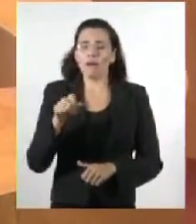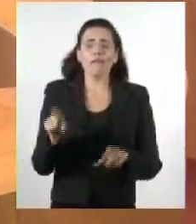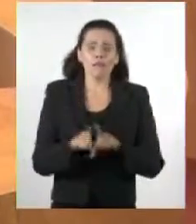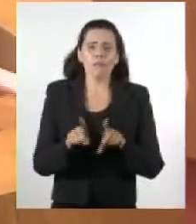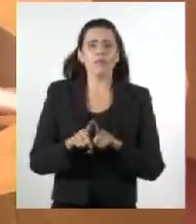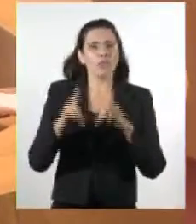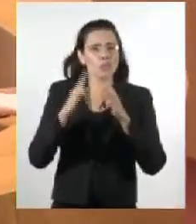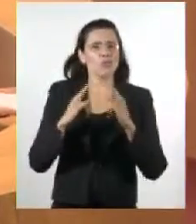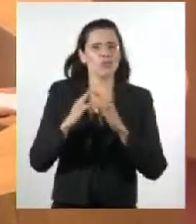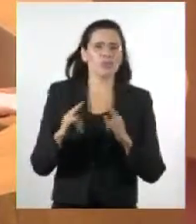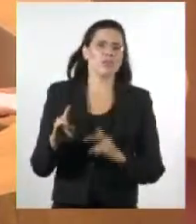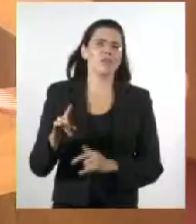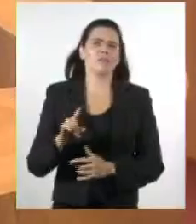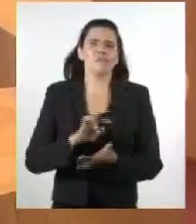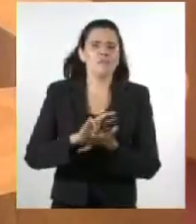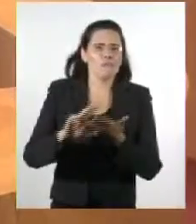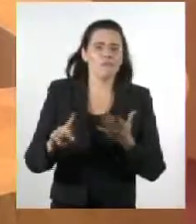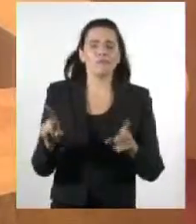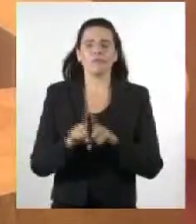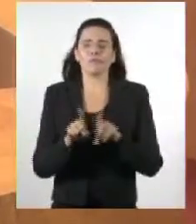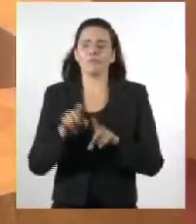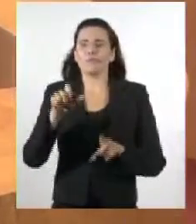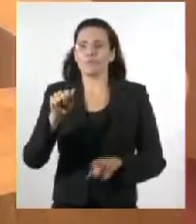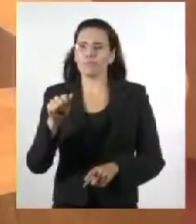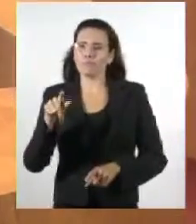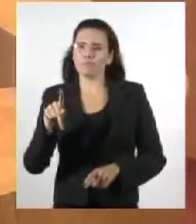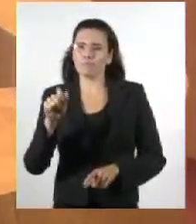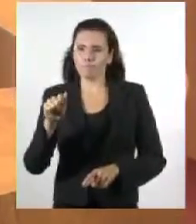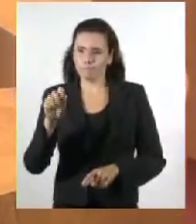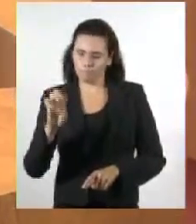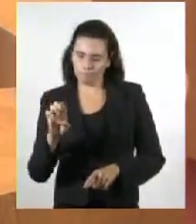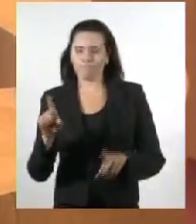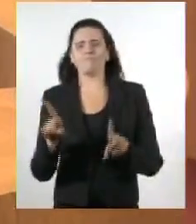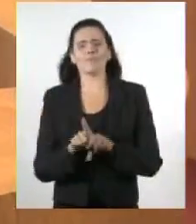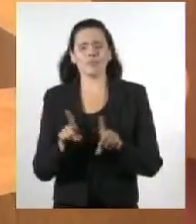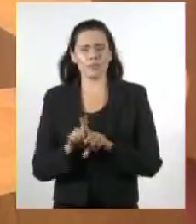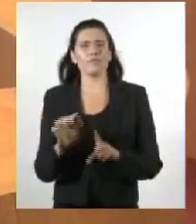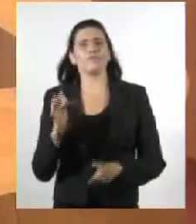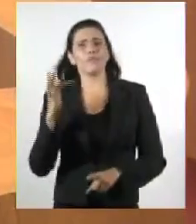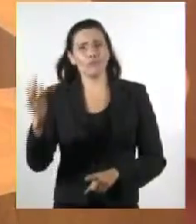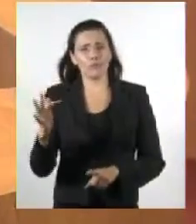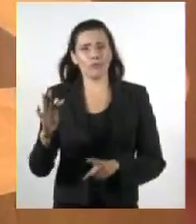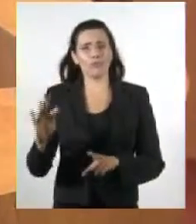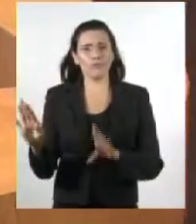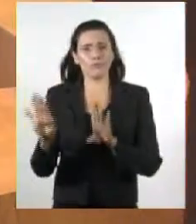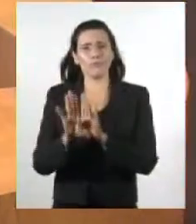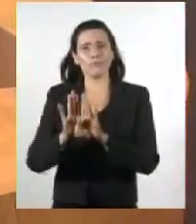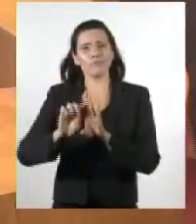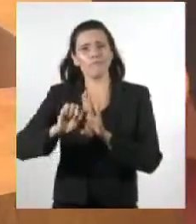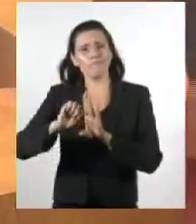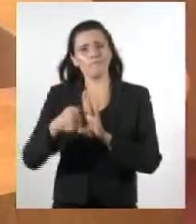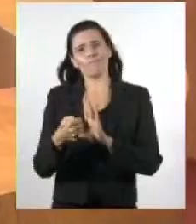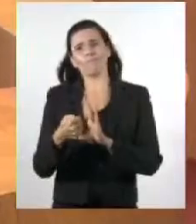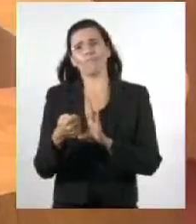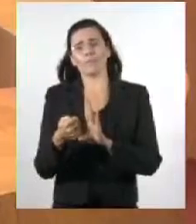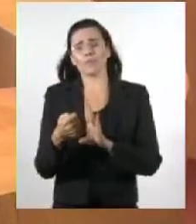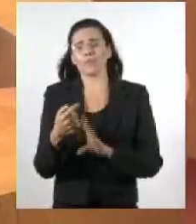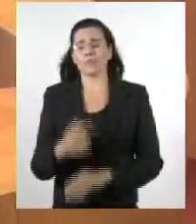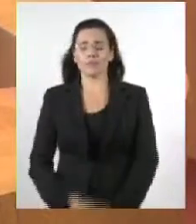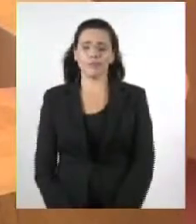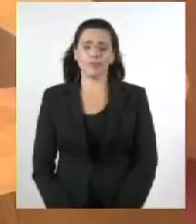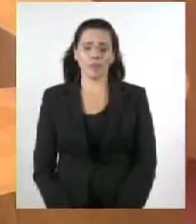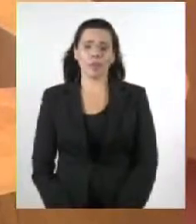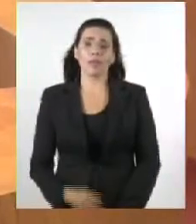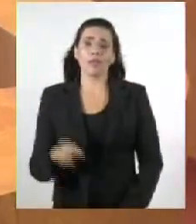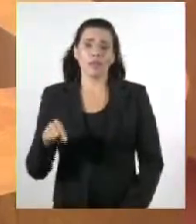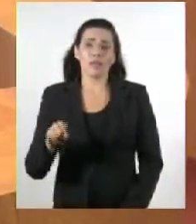São Luís, que desenvolve um grande trabalho, fechar as portas. E aí, depois que fecharem as portas e não tiverem mais atendendo